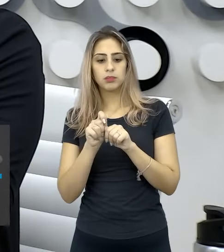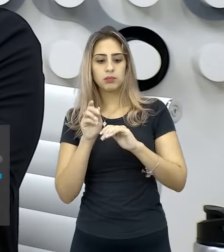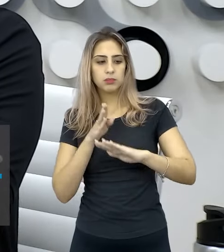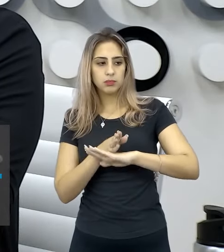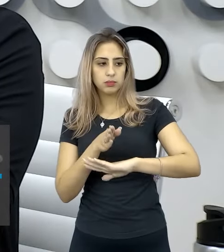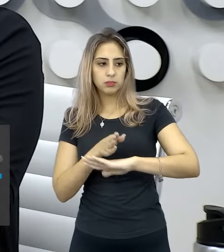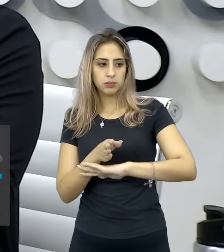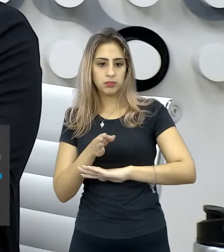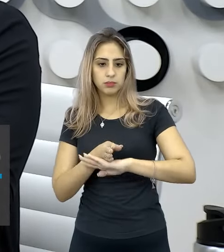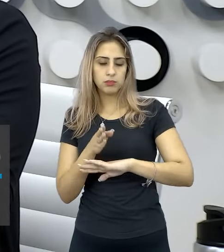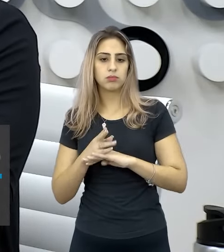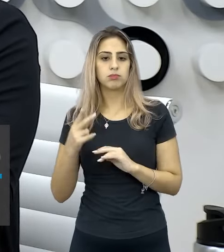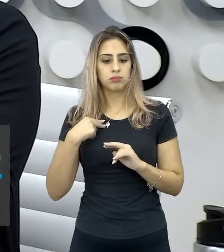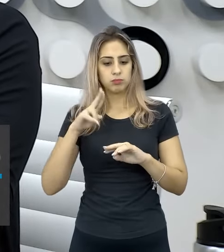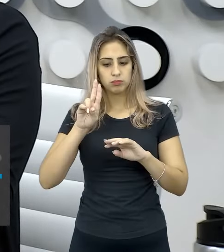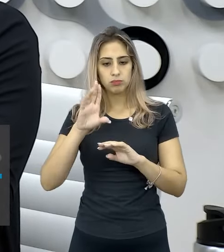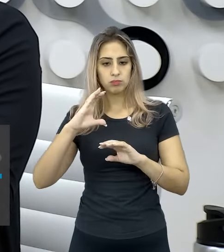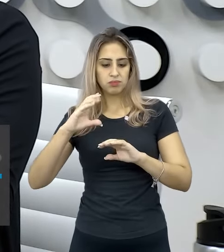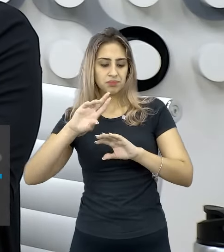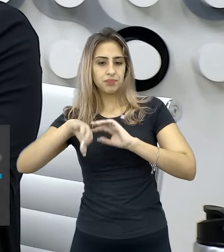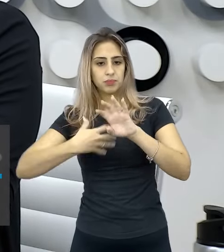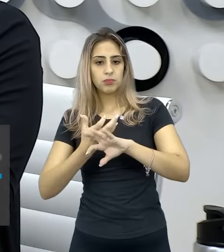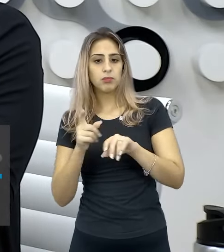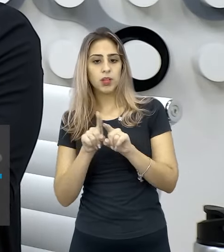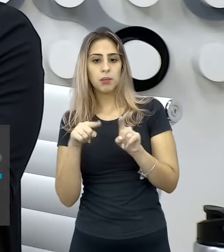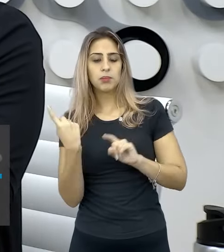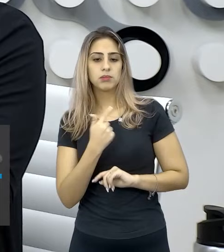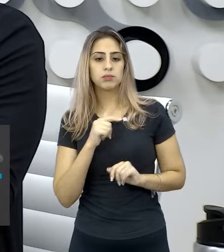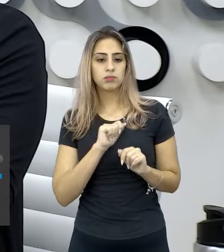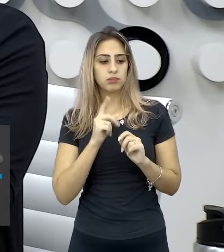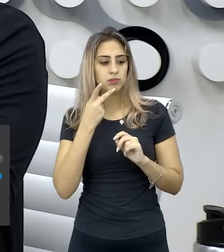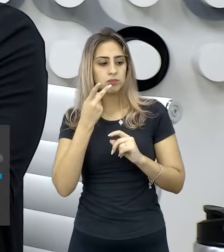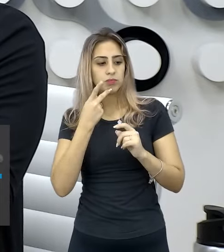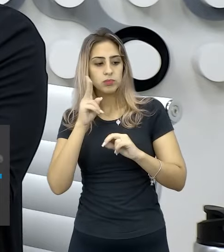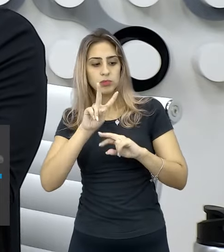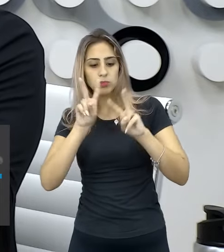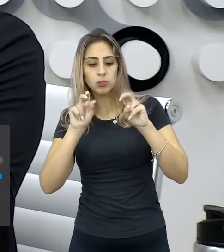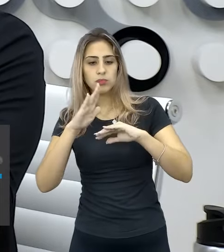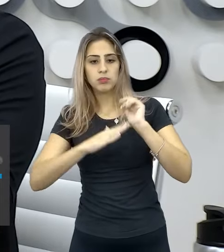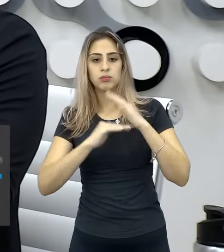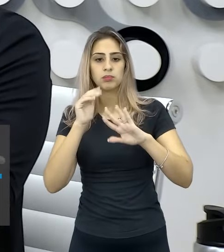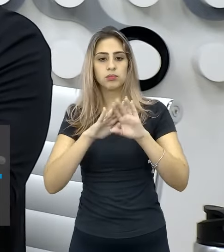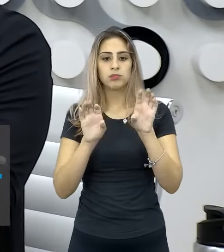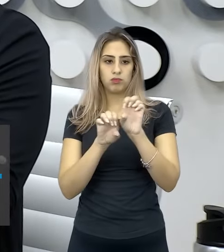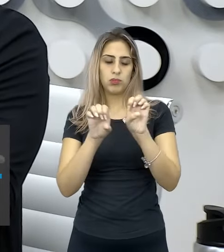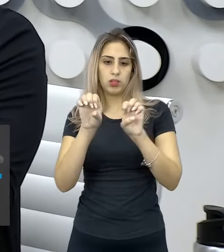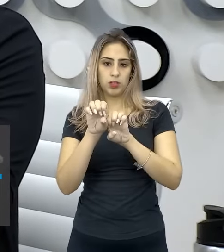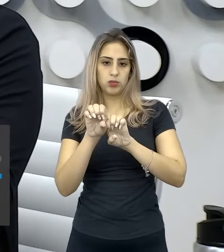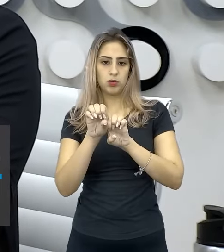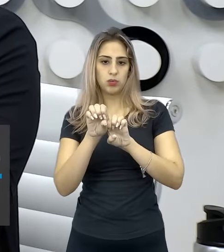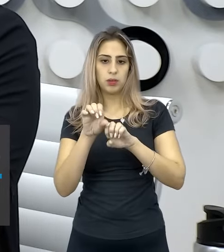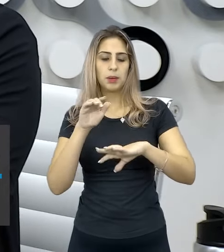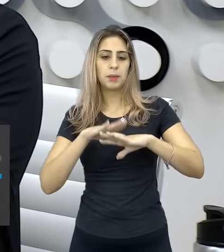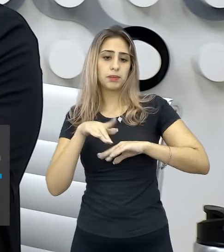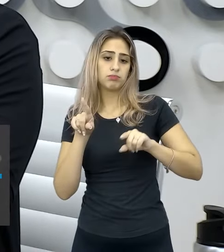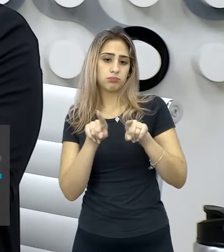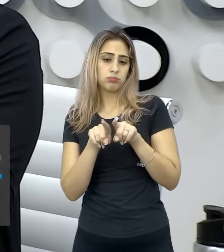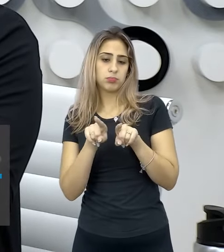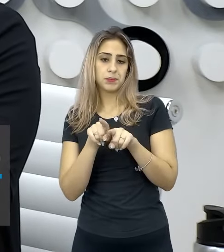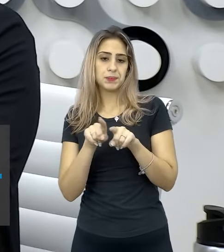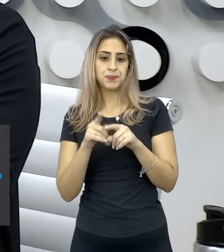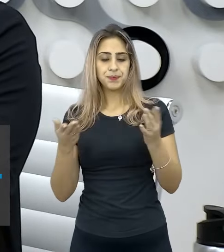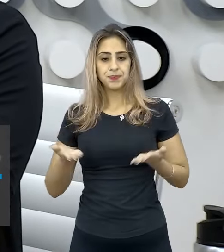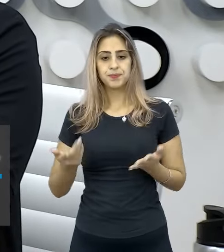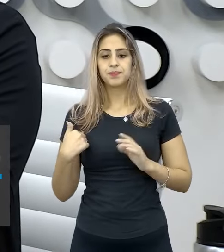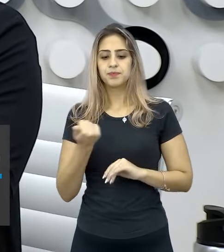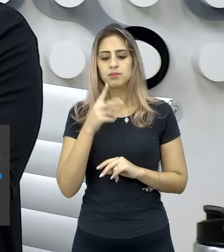parte e a unidade curricular também a gente fez destaques às habilidades, né, dos eixos estruturantes, mas que também a gente, hoje